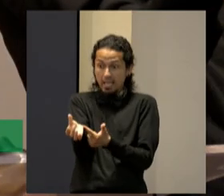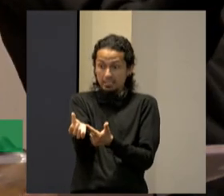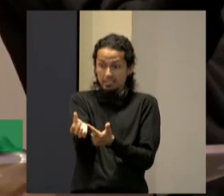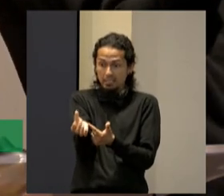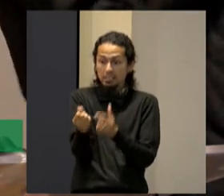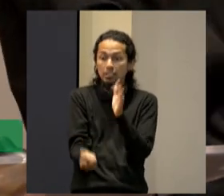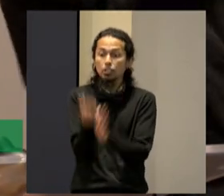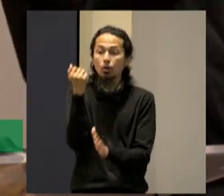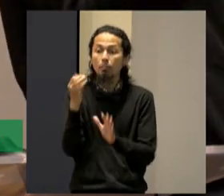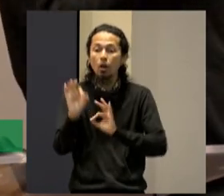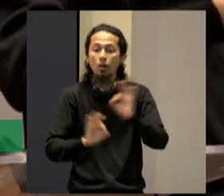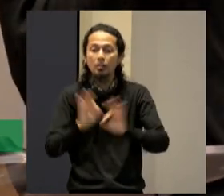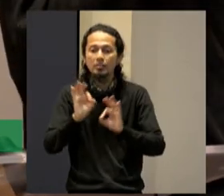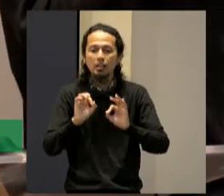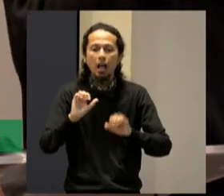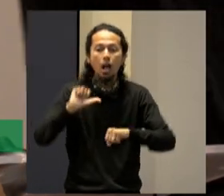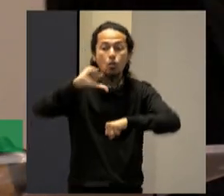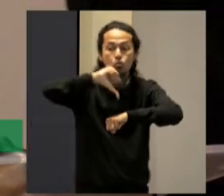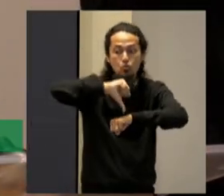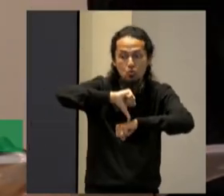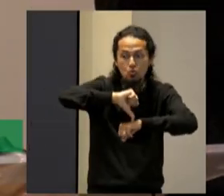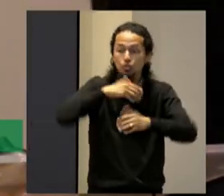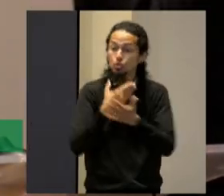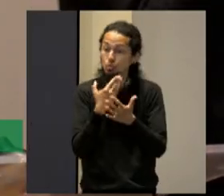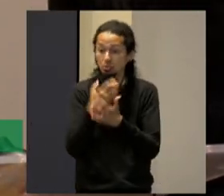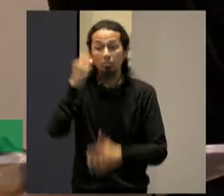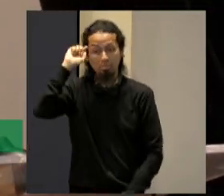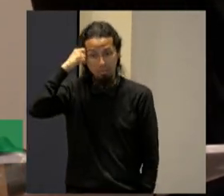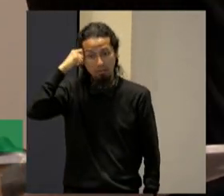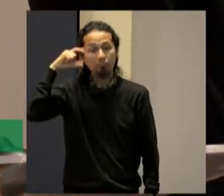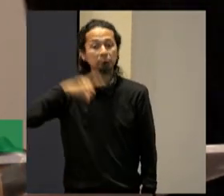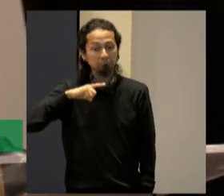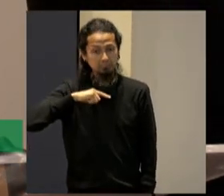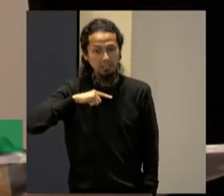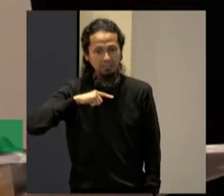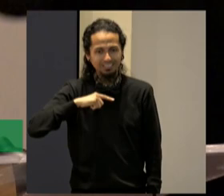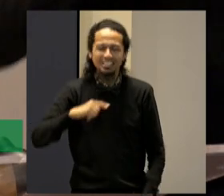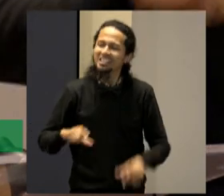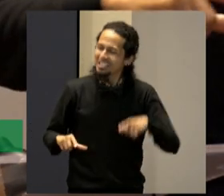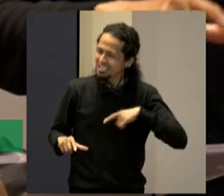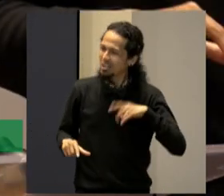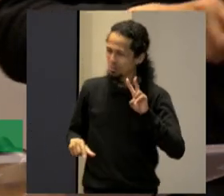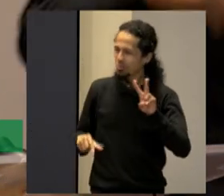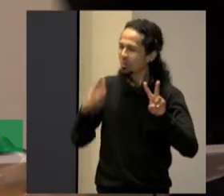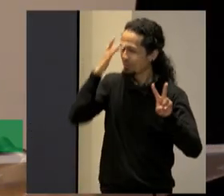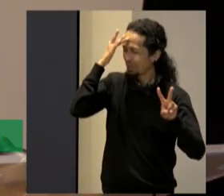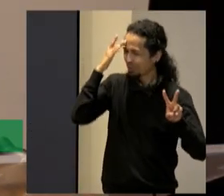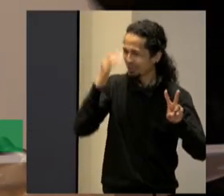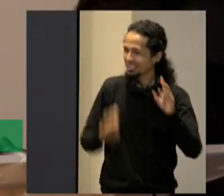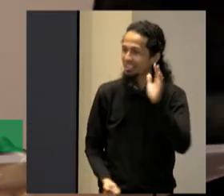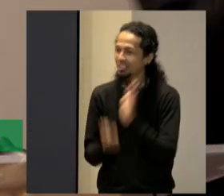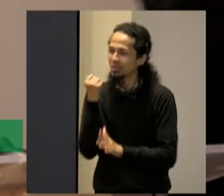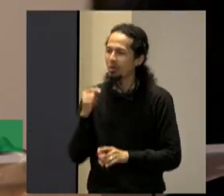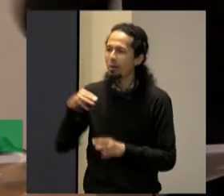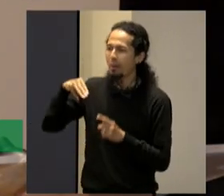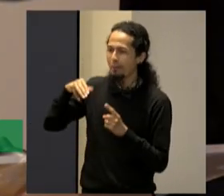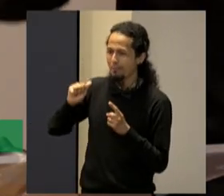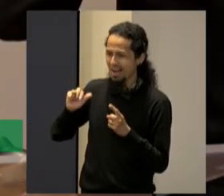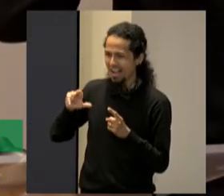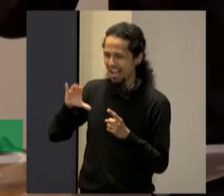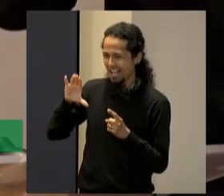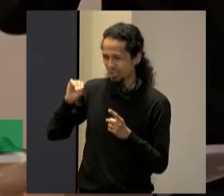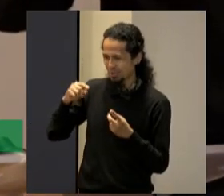tipo novo chamado Núcleo de Estudos Negros, que tem aqui, nesse momento, dois de seus fundadores, que é o Márcio e eu.